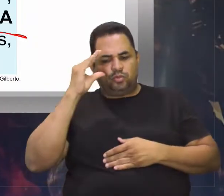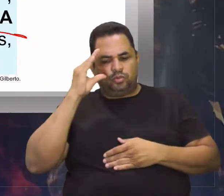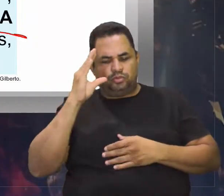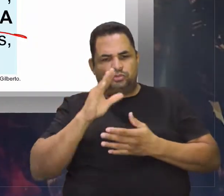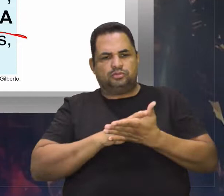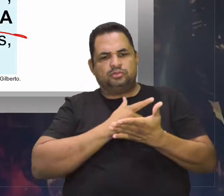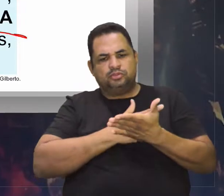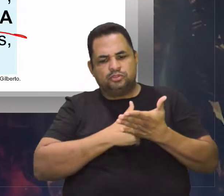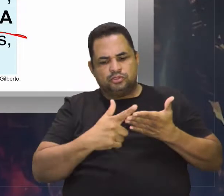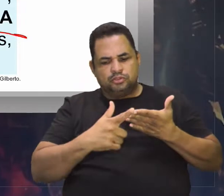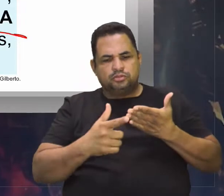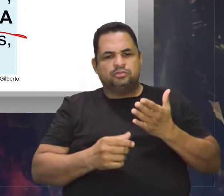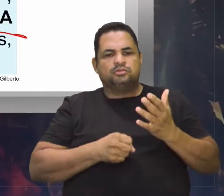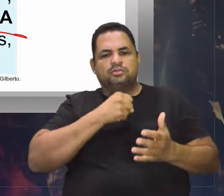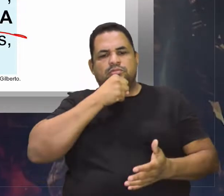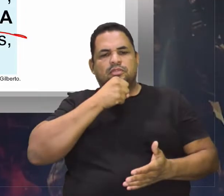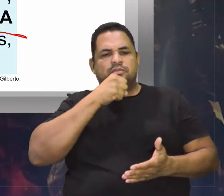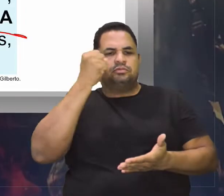Antigo Testamento.